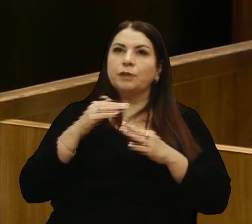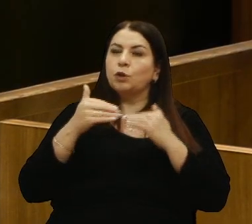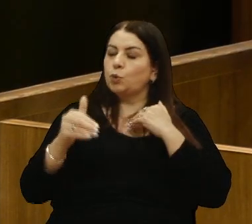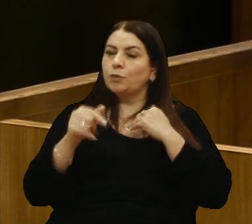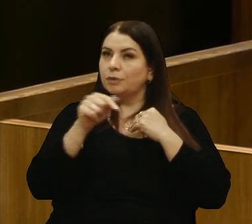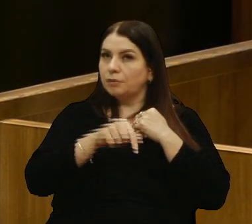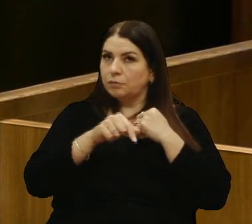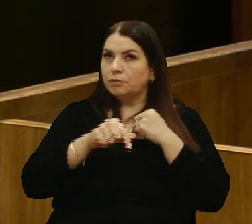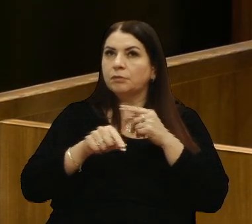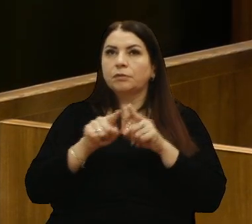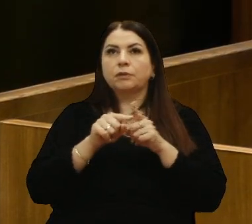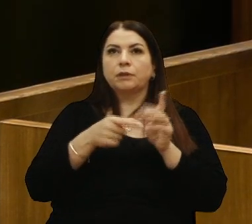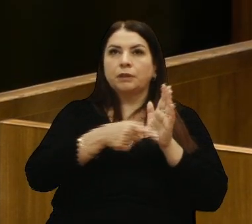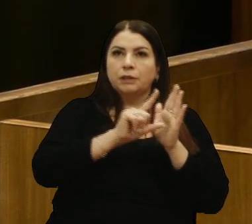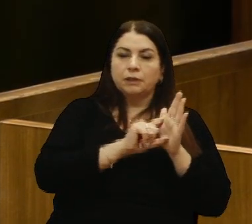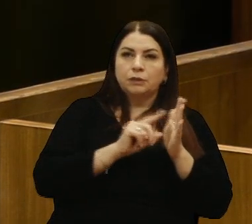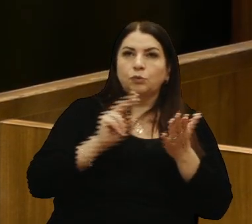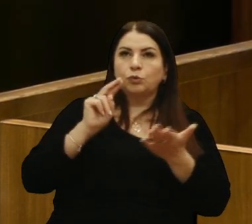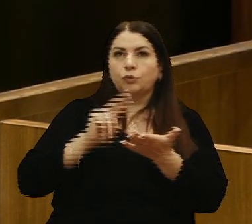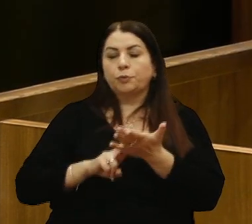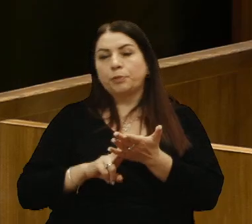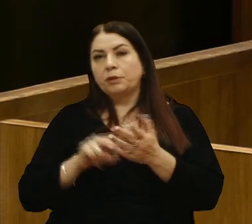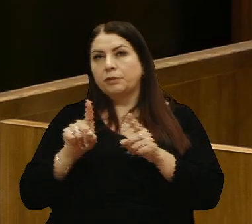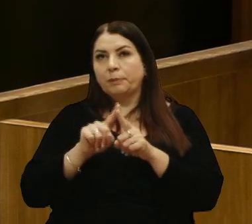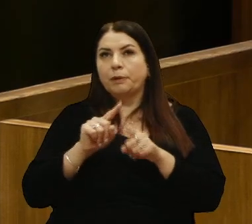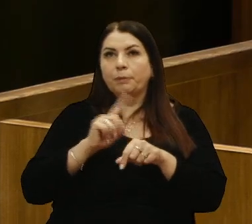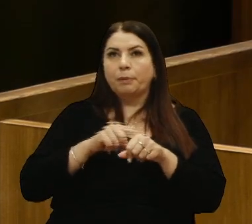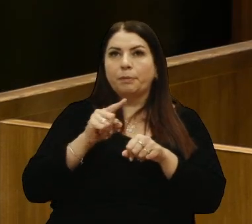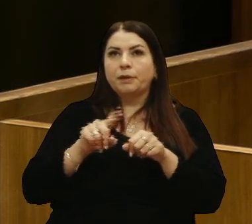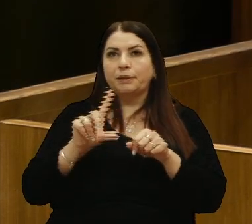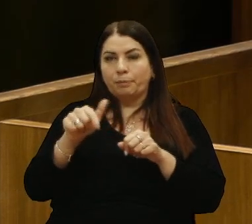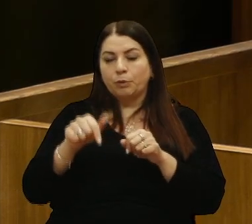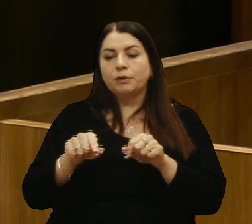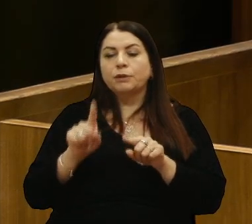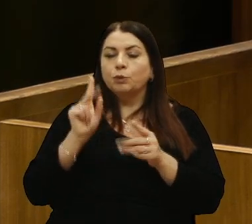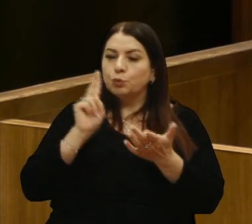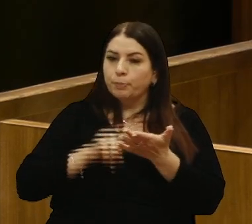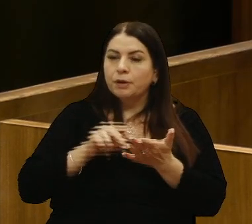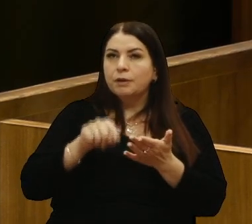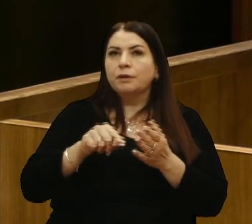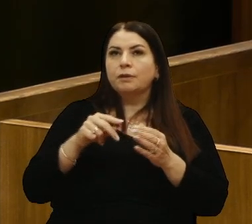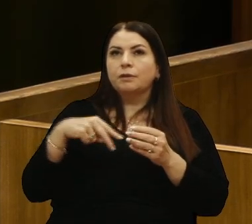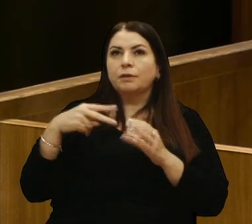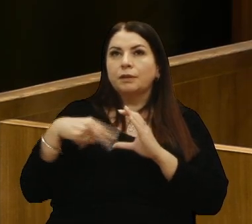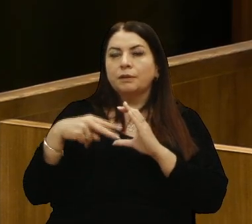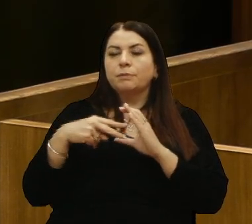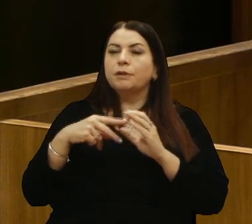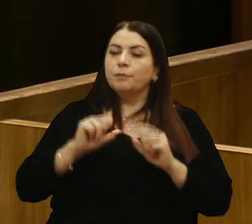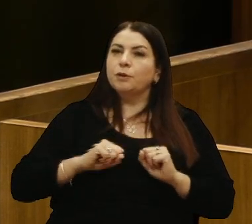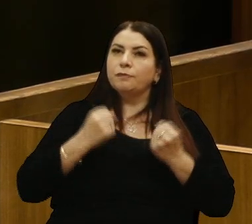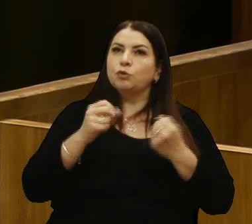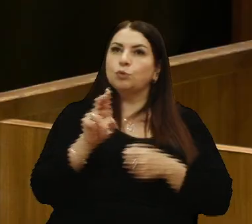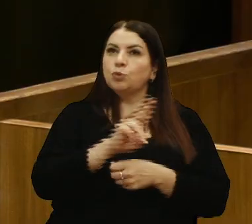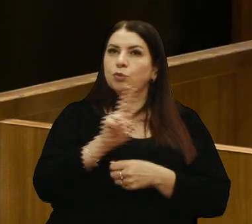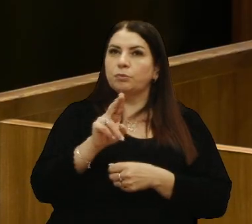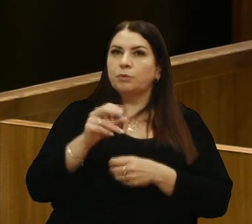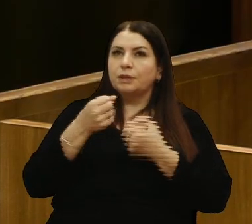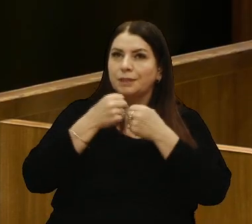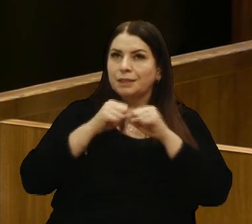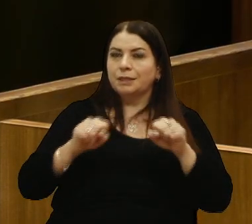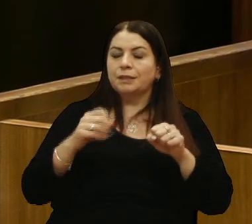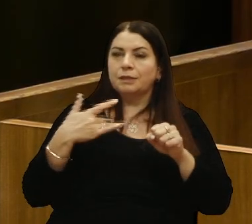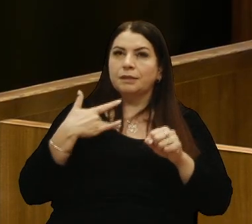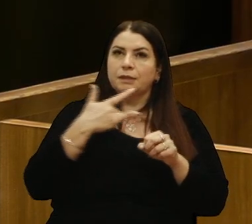aqui, seja antes de eu assumir e até alguns momentos depois que eu assumi, mas eu fui um dos que defendia o nome dele na Secretaria